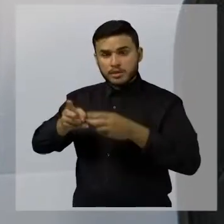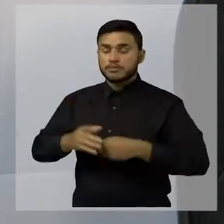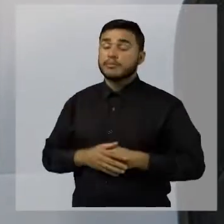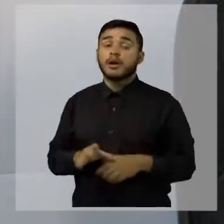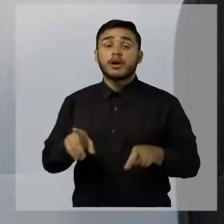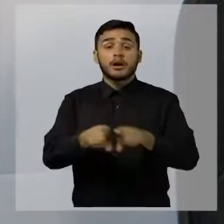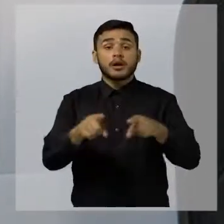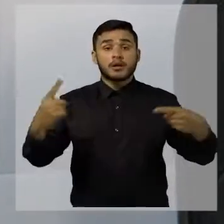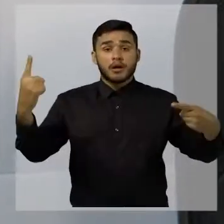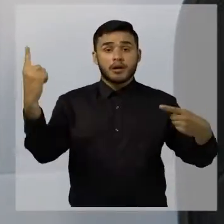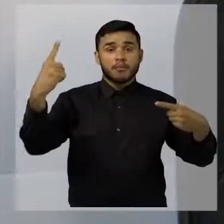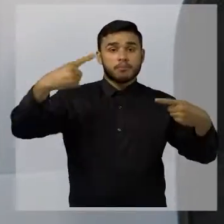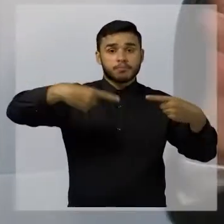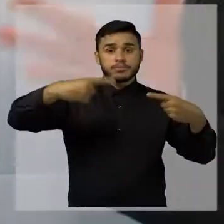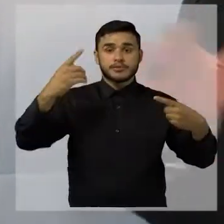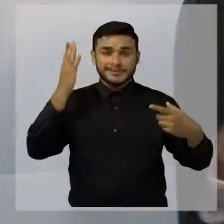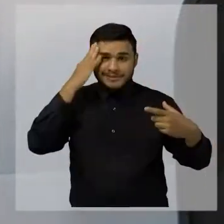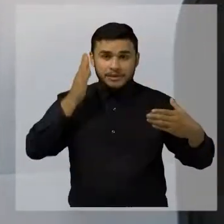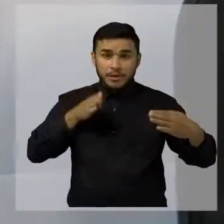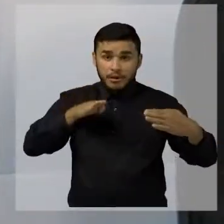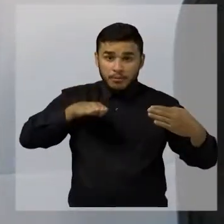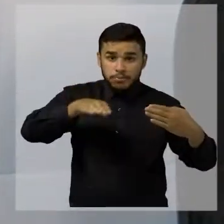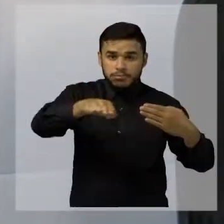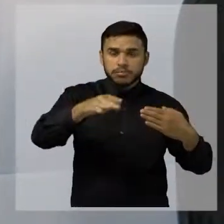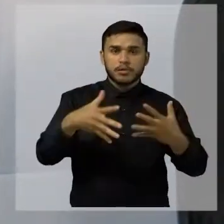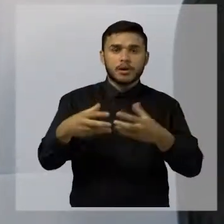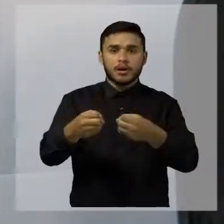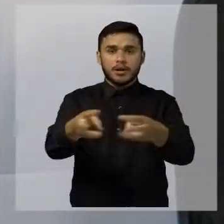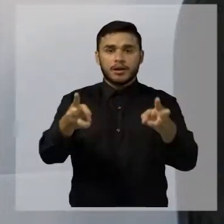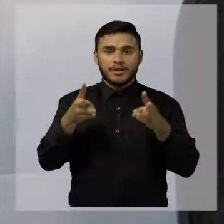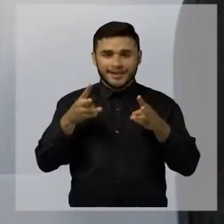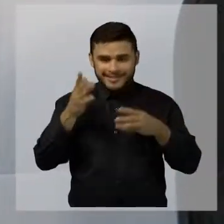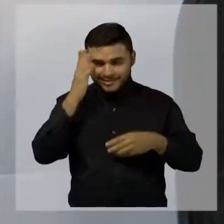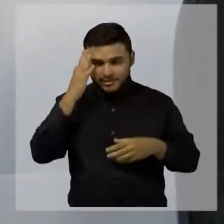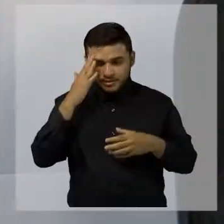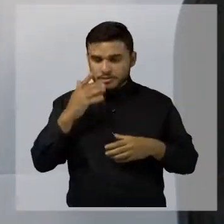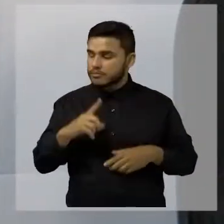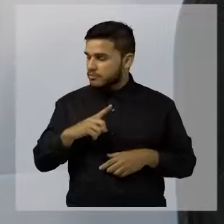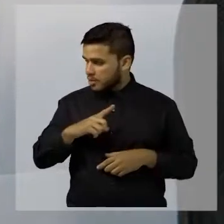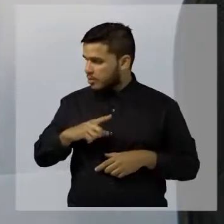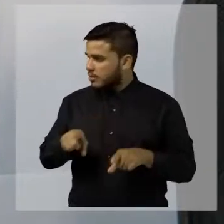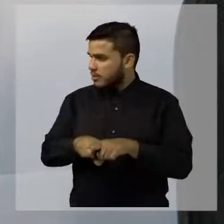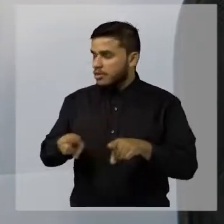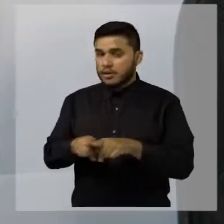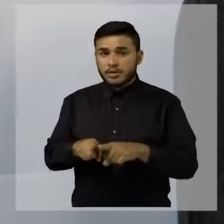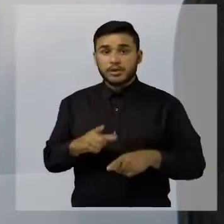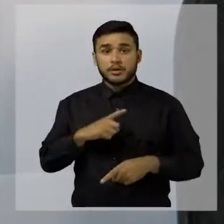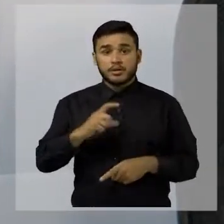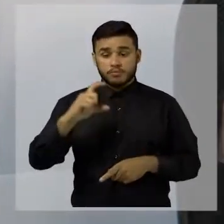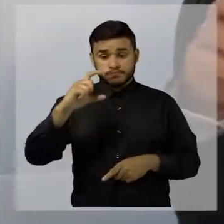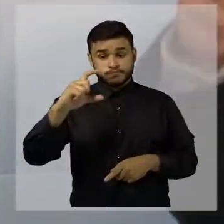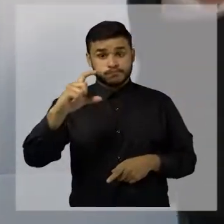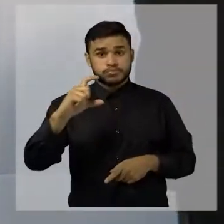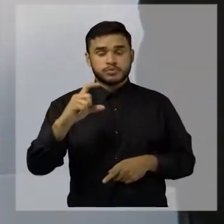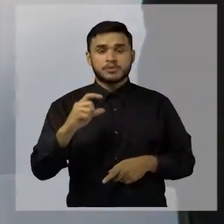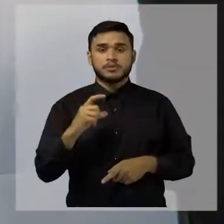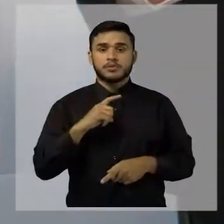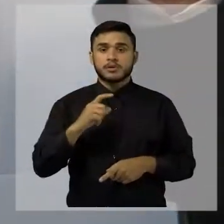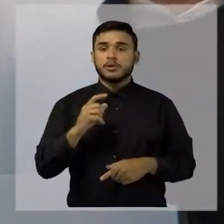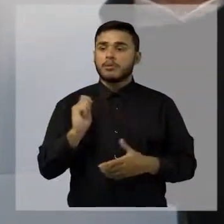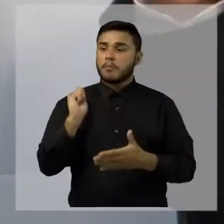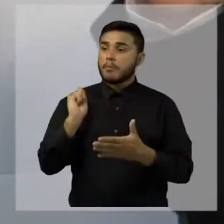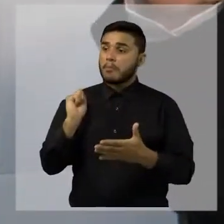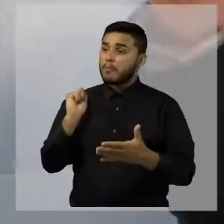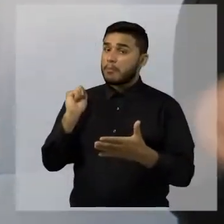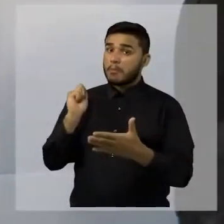mais favoráveis aos caminhoneiros. A questão do cartão, na qual o caminhoneiro poderá comprar 500